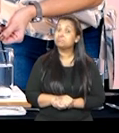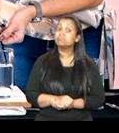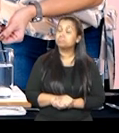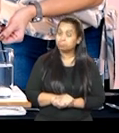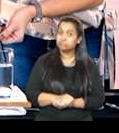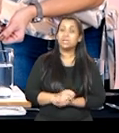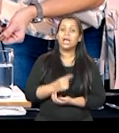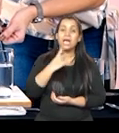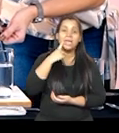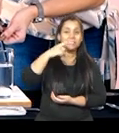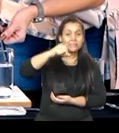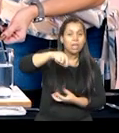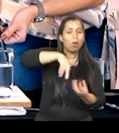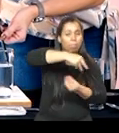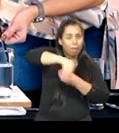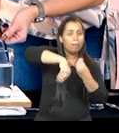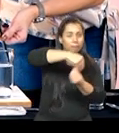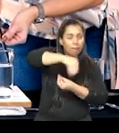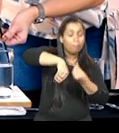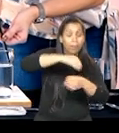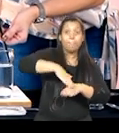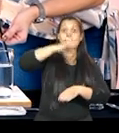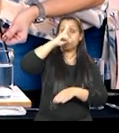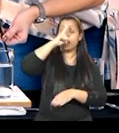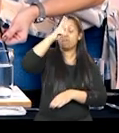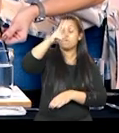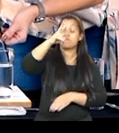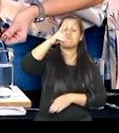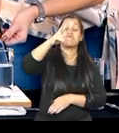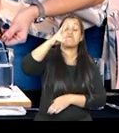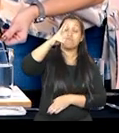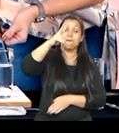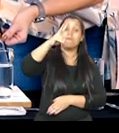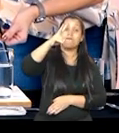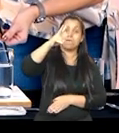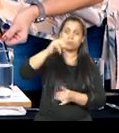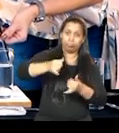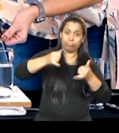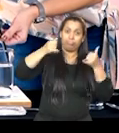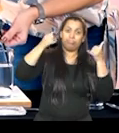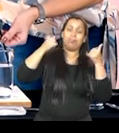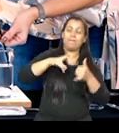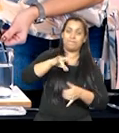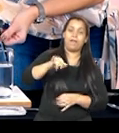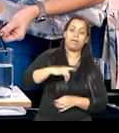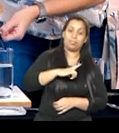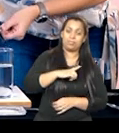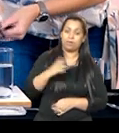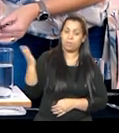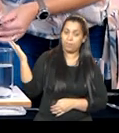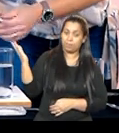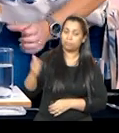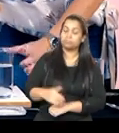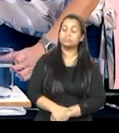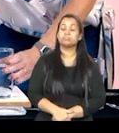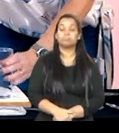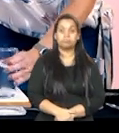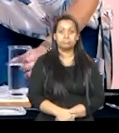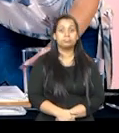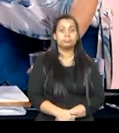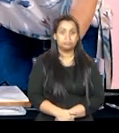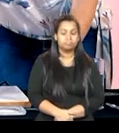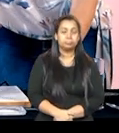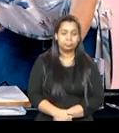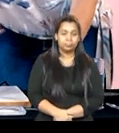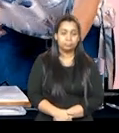Quanto mais sal nós misturarmos, mais essa lâmpada ficará acesa. Olha que bacana. Isso vocês viram